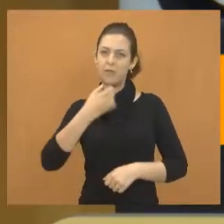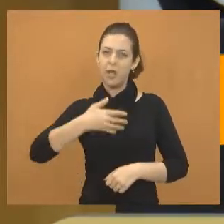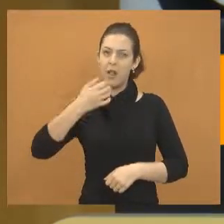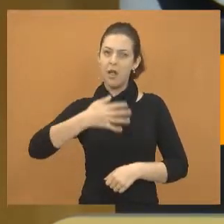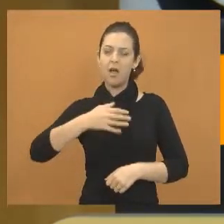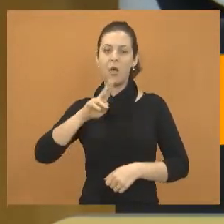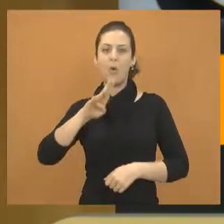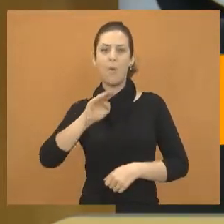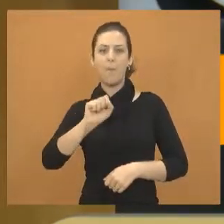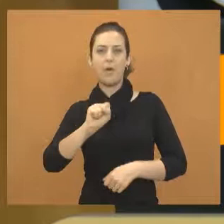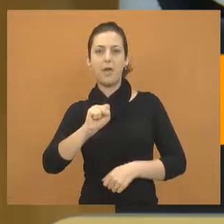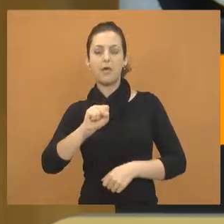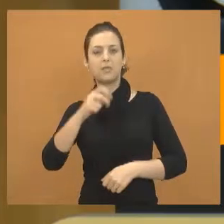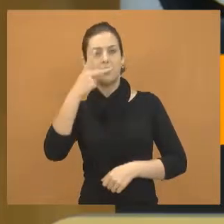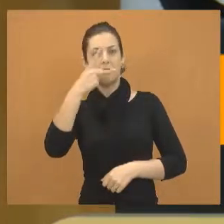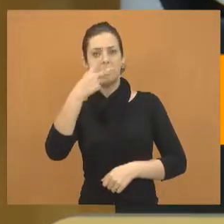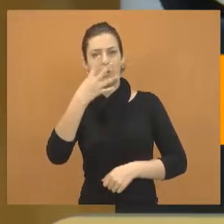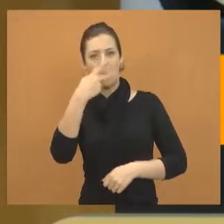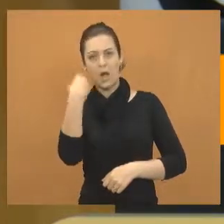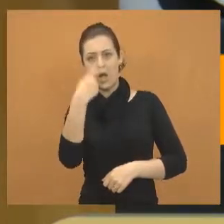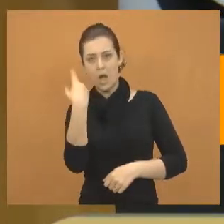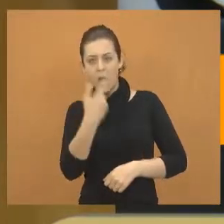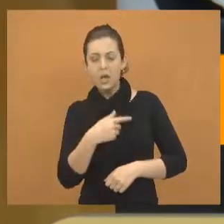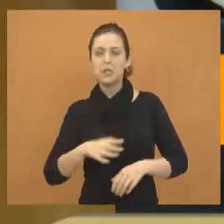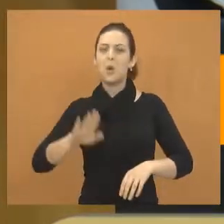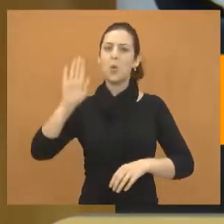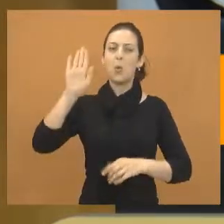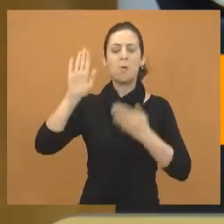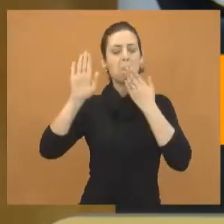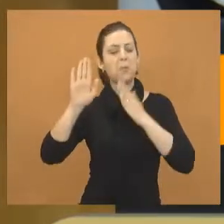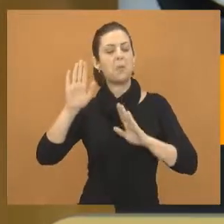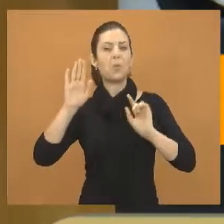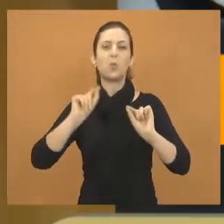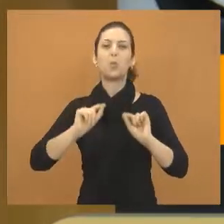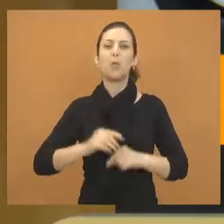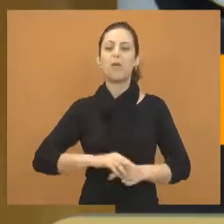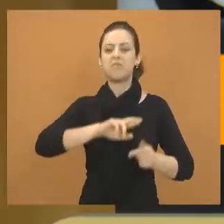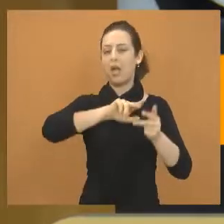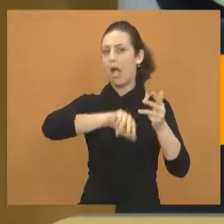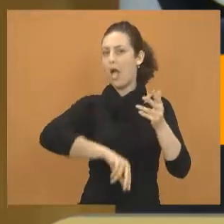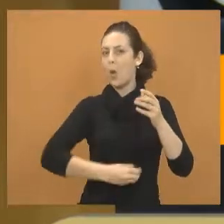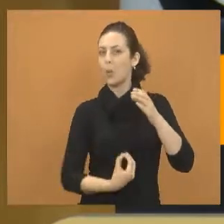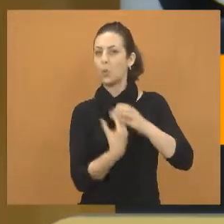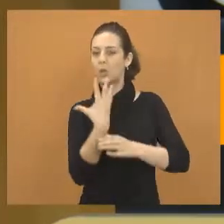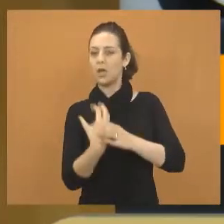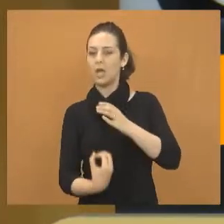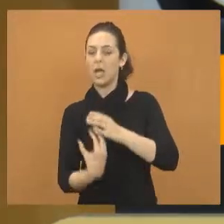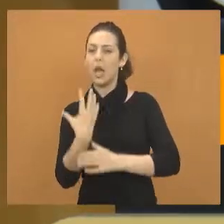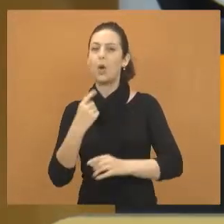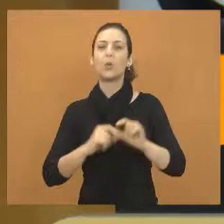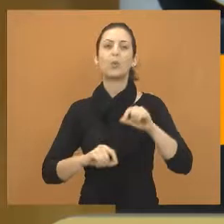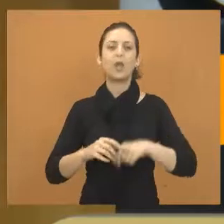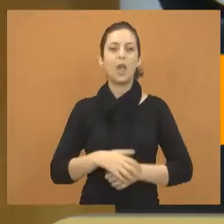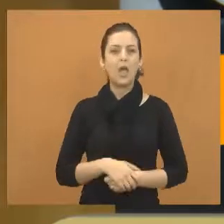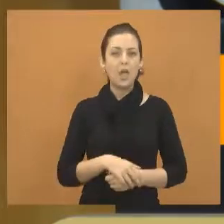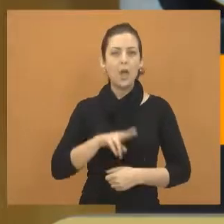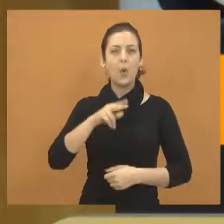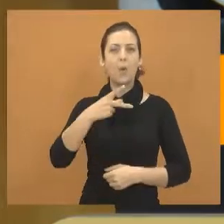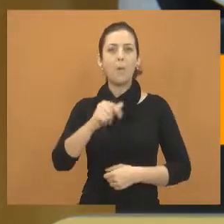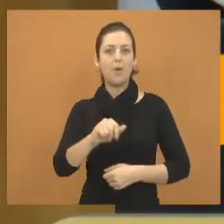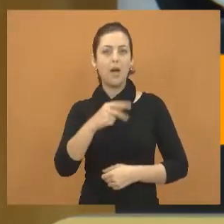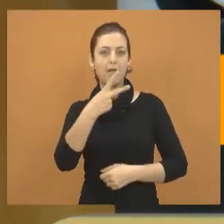UBS 24 horas, na campanha, o que o prefeito se comprometeu? De criar uma rede UPA